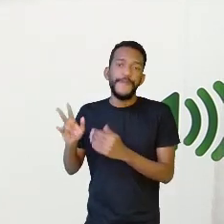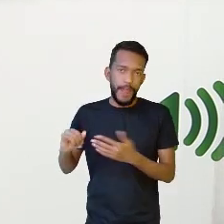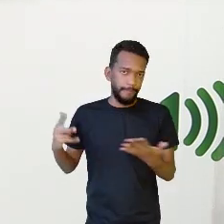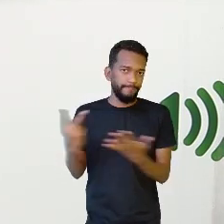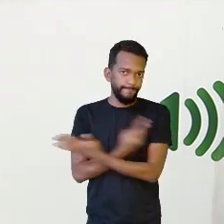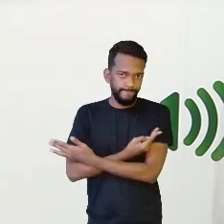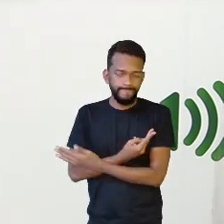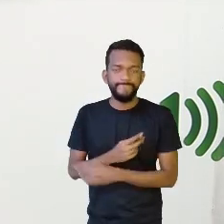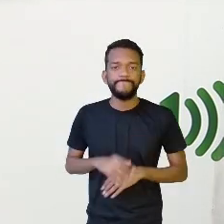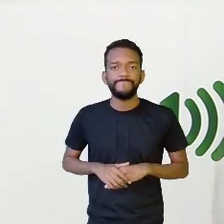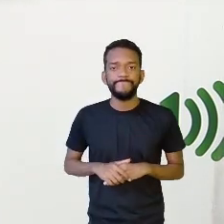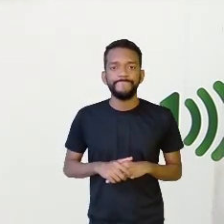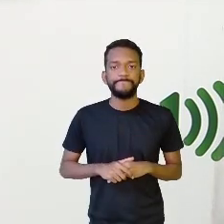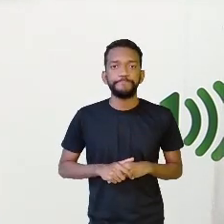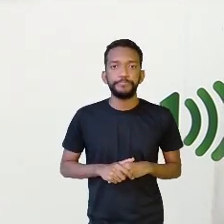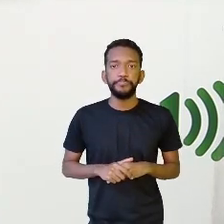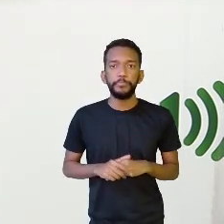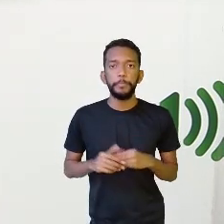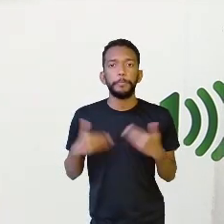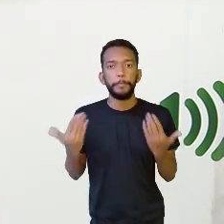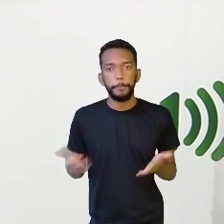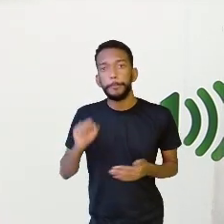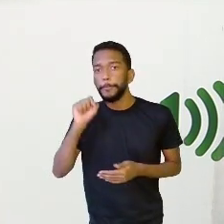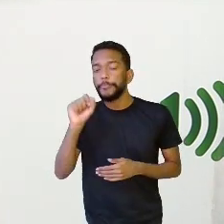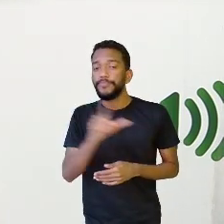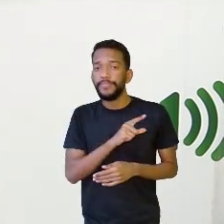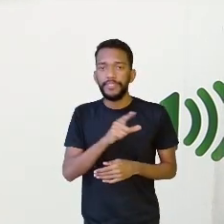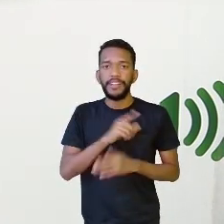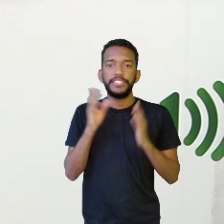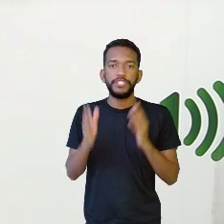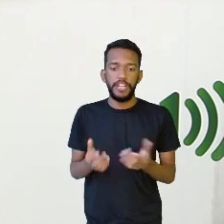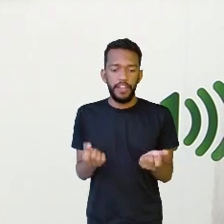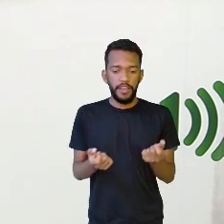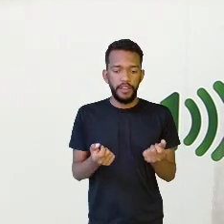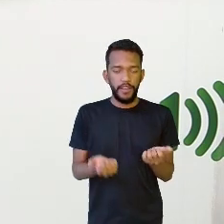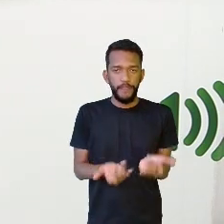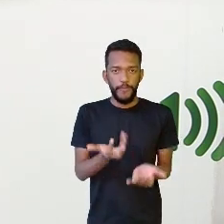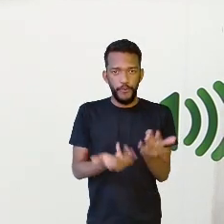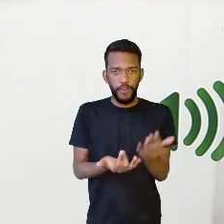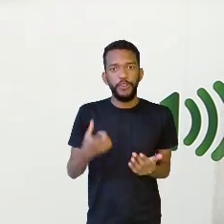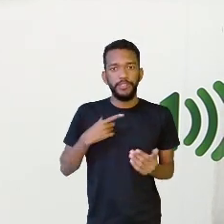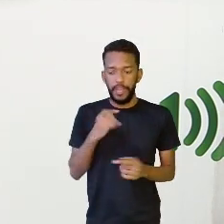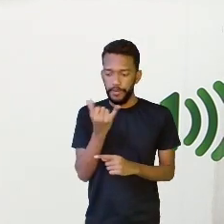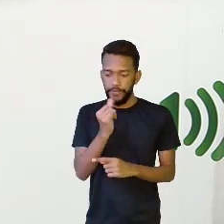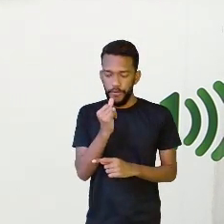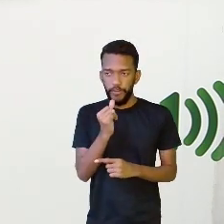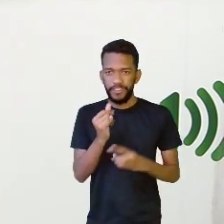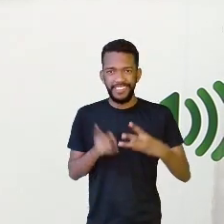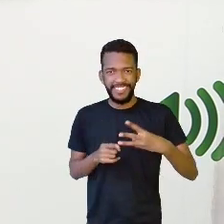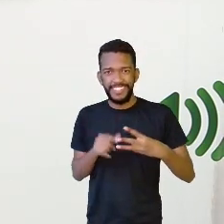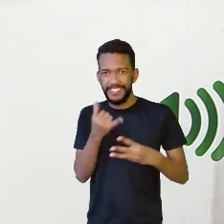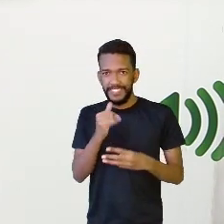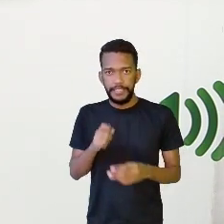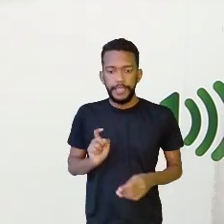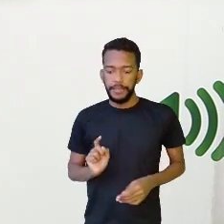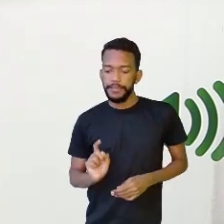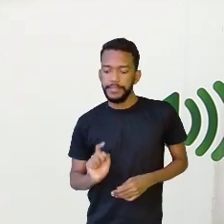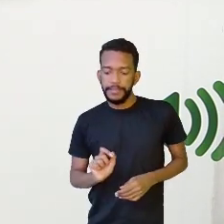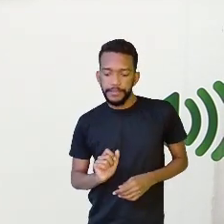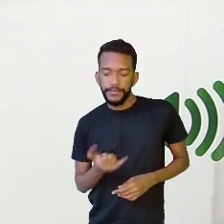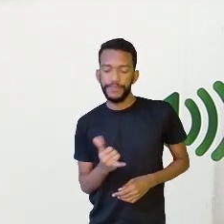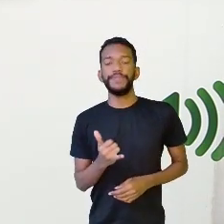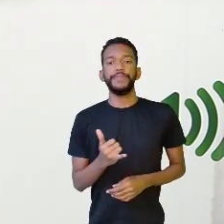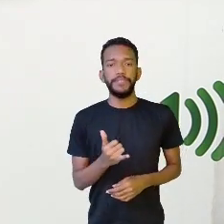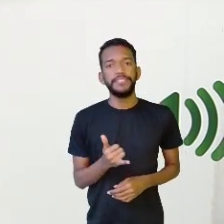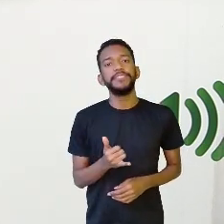combustão. Então, como eu disse a vocês, existem os fogões que têm a fonte de energia que é elétrica, você aperta o botãozinho, ele